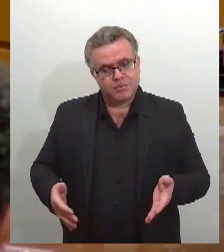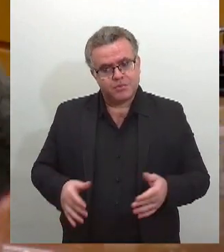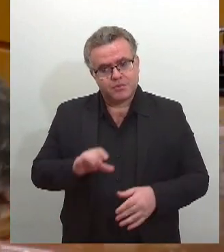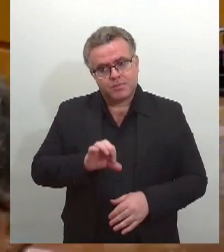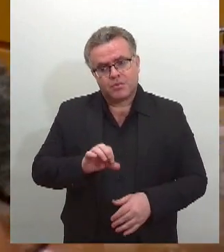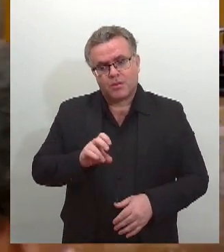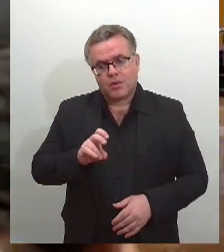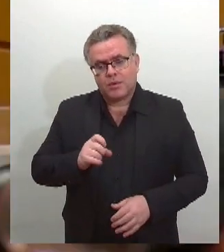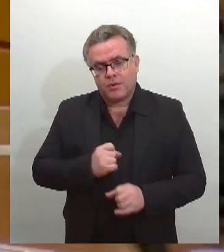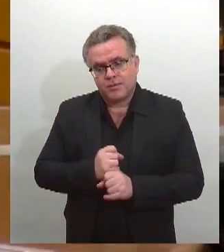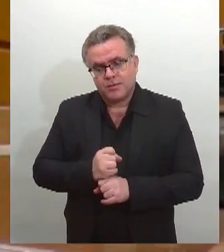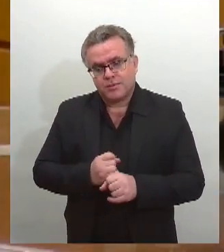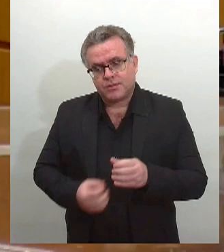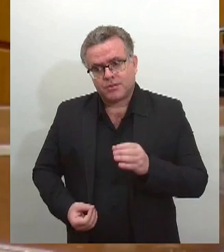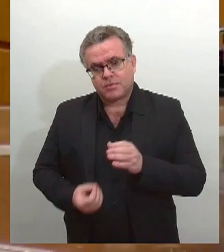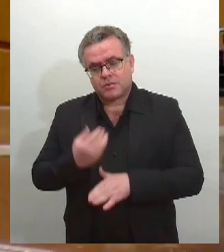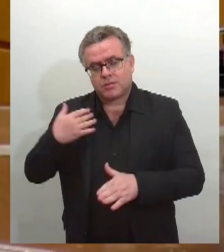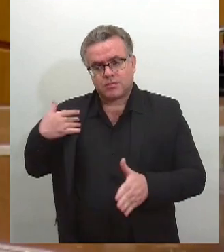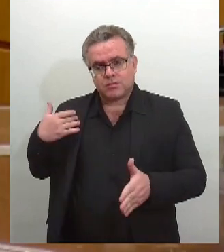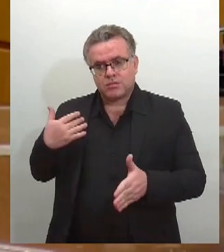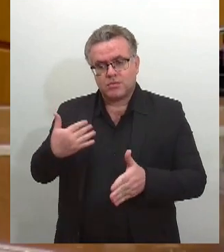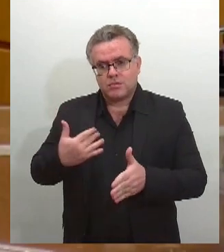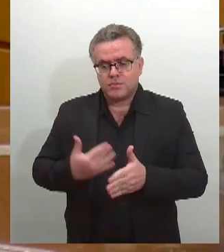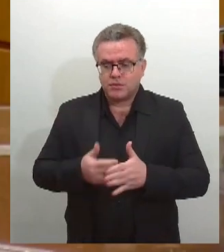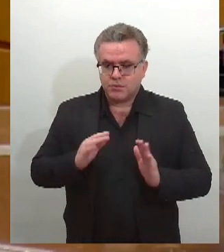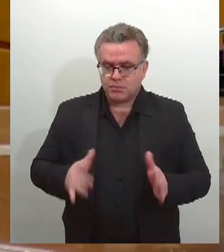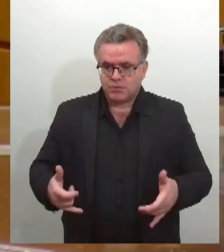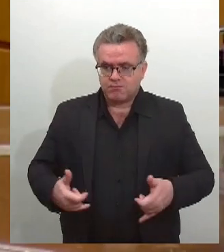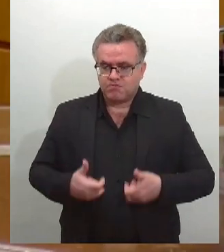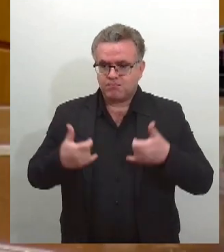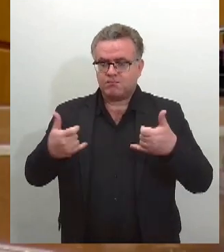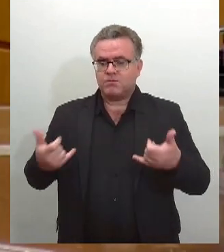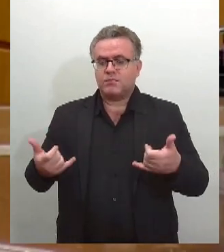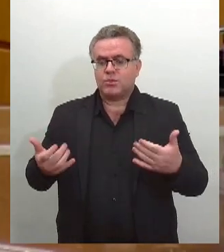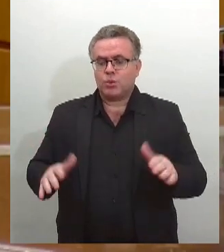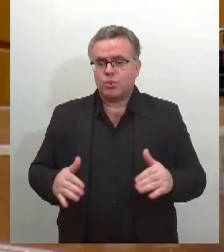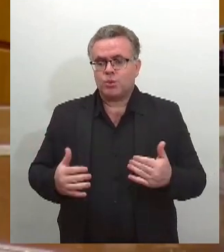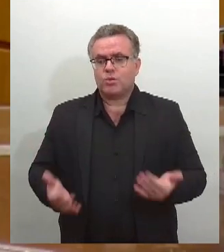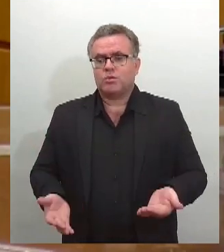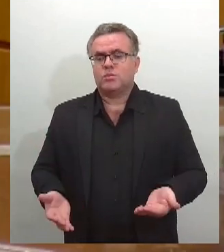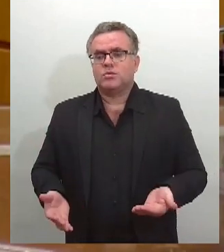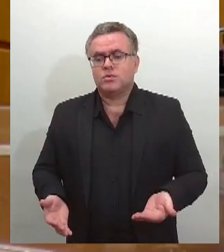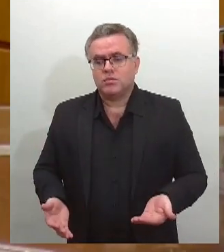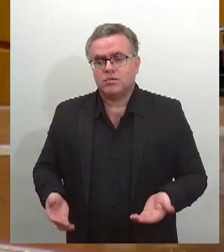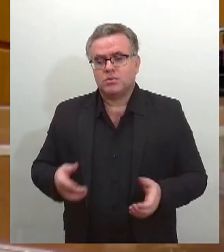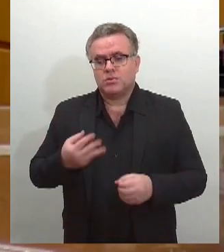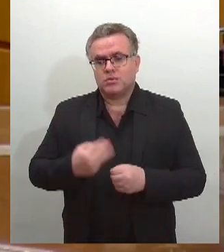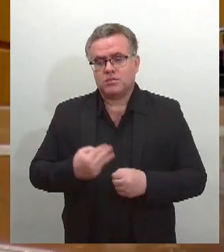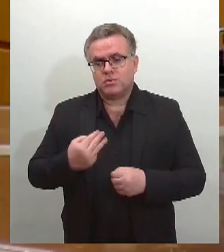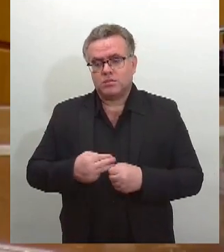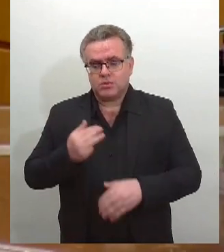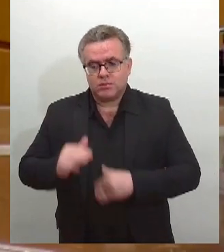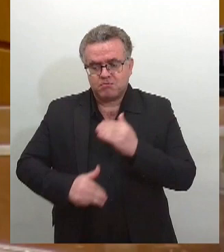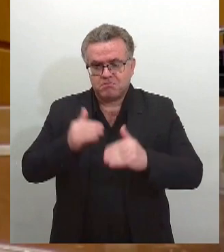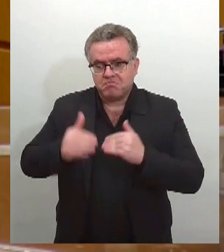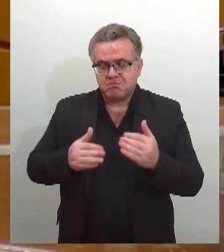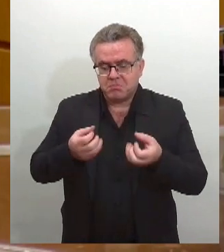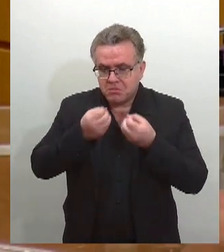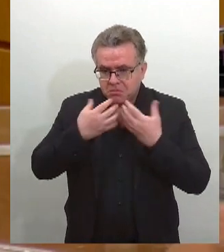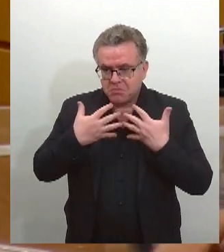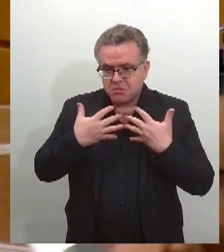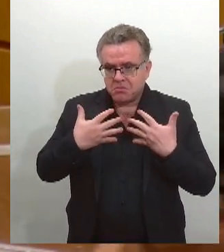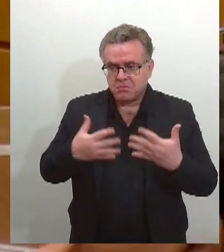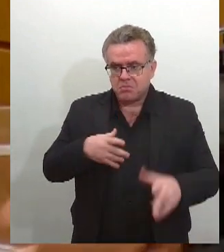anos. Uma jovem cidade, mas um município próspero pelo seu povo, um